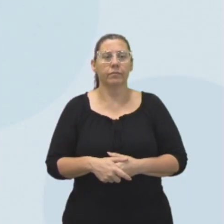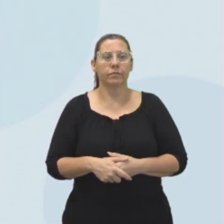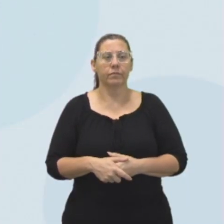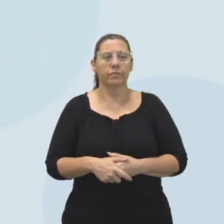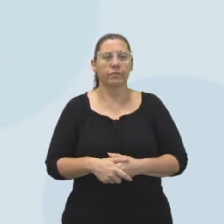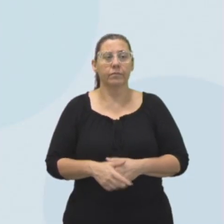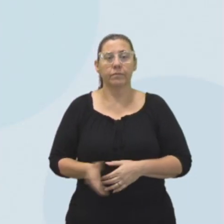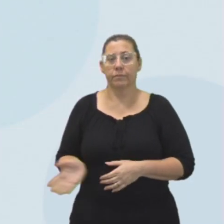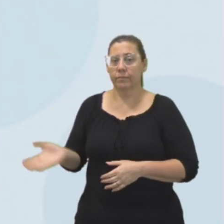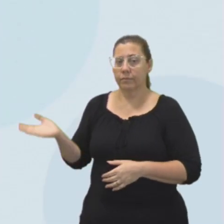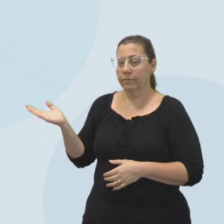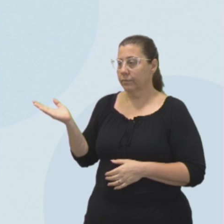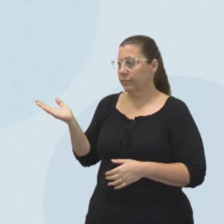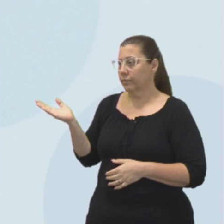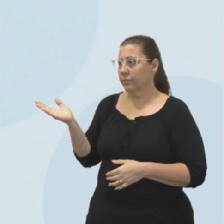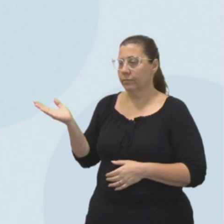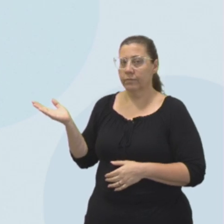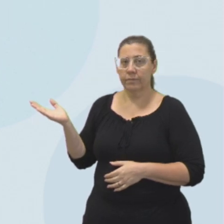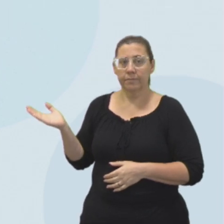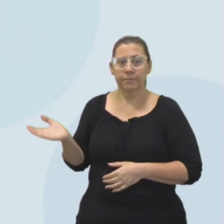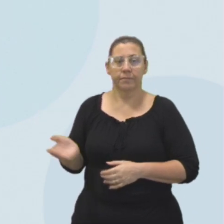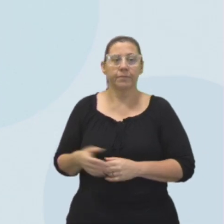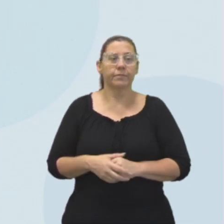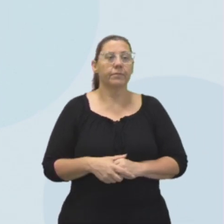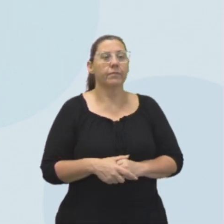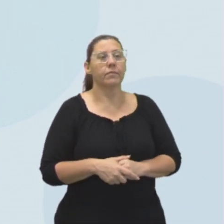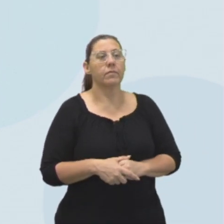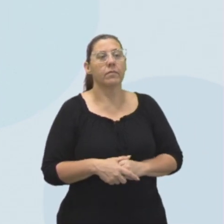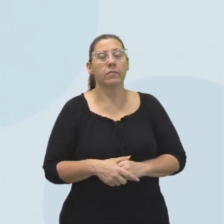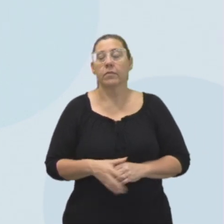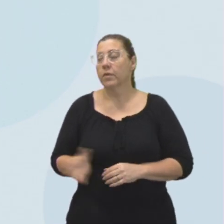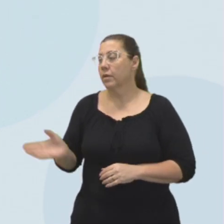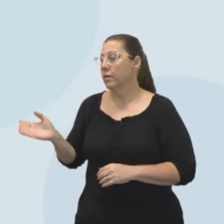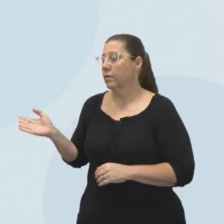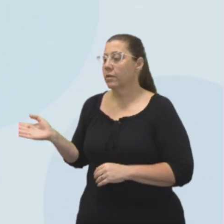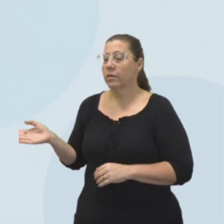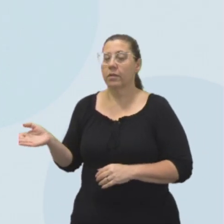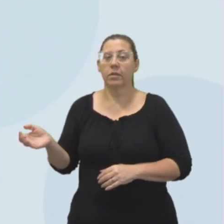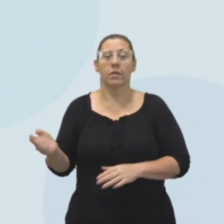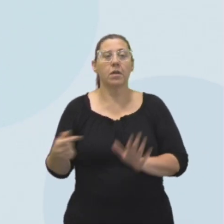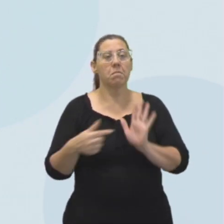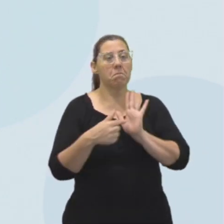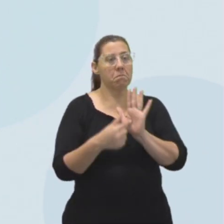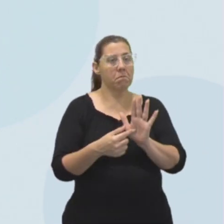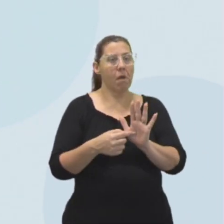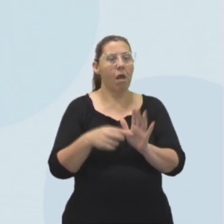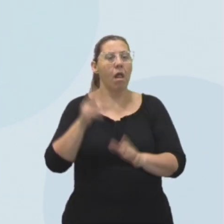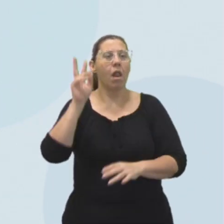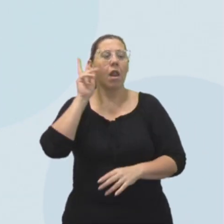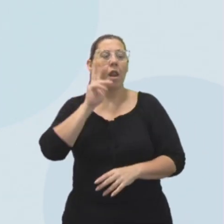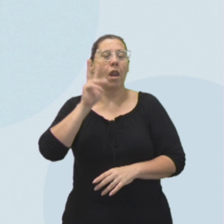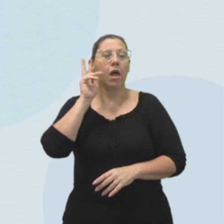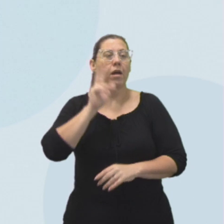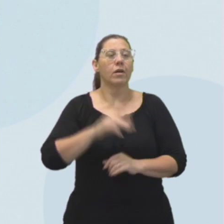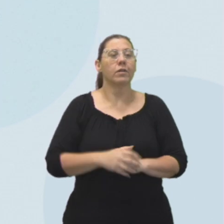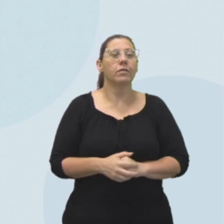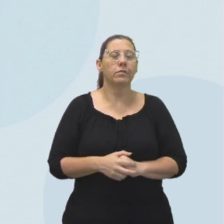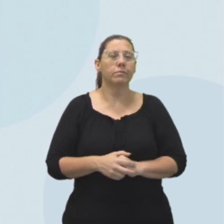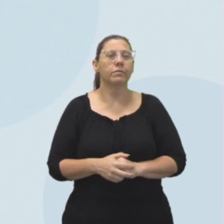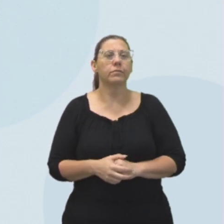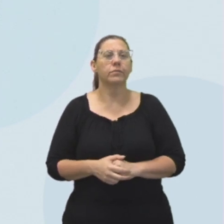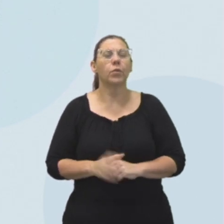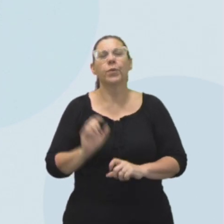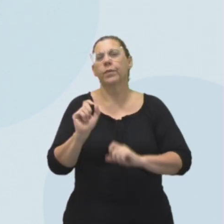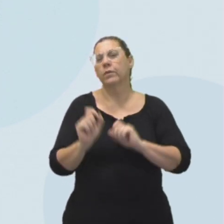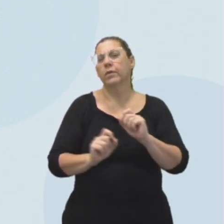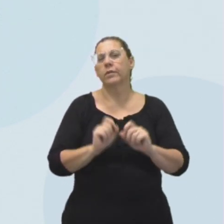Produção, slide, por favor. Obrigada. Aqui a gente coloca nessa seção, vamos lembrar, né? Já estou lembrando, na